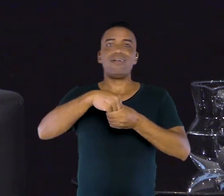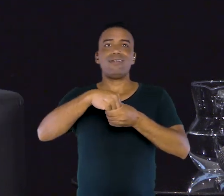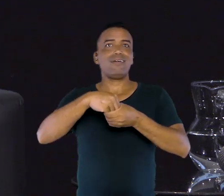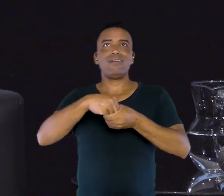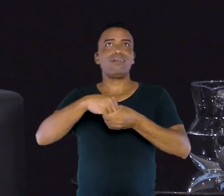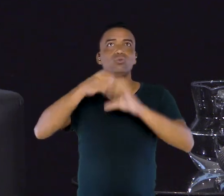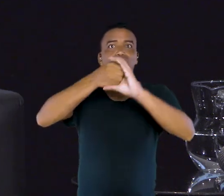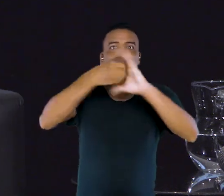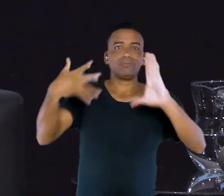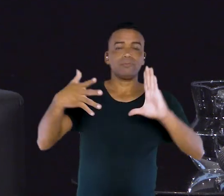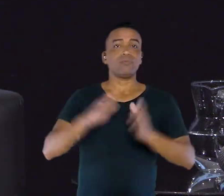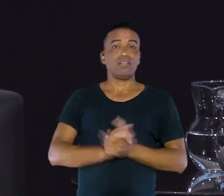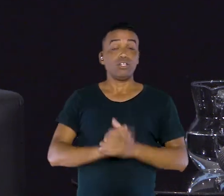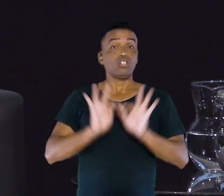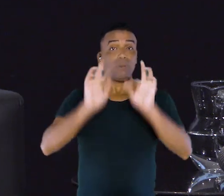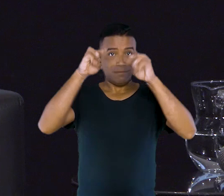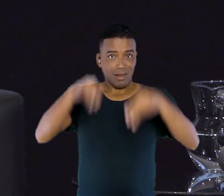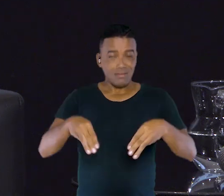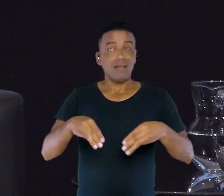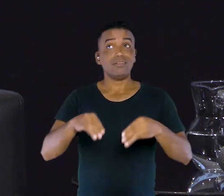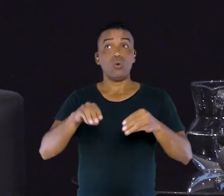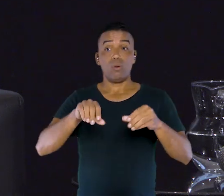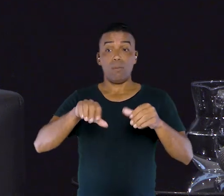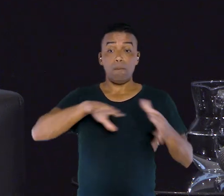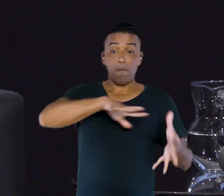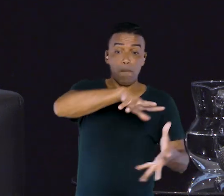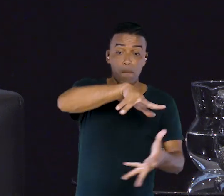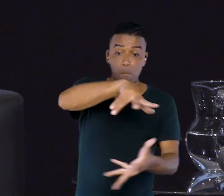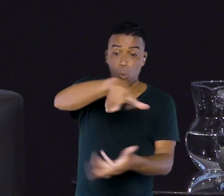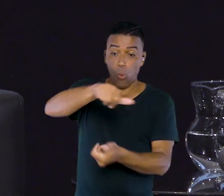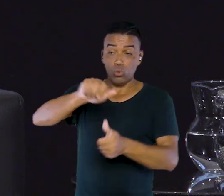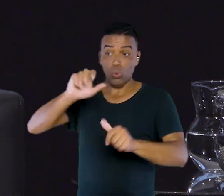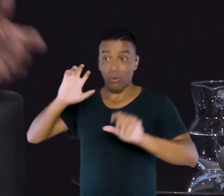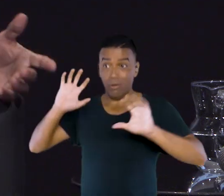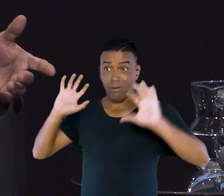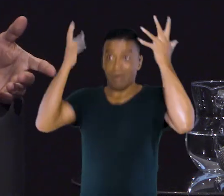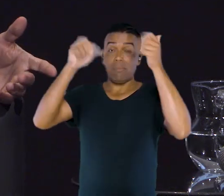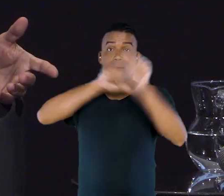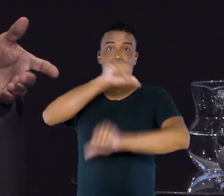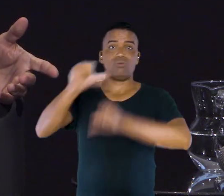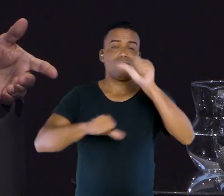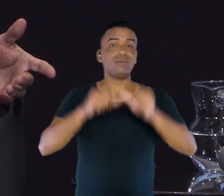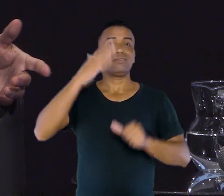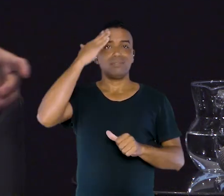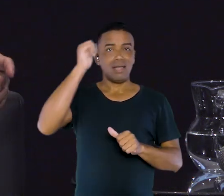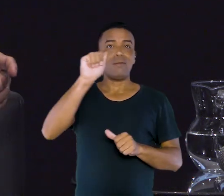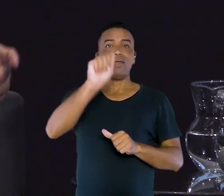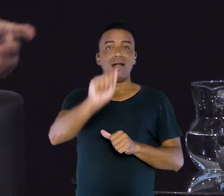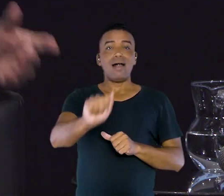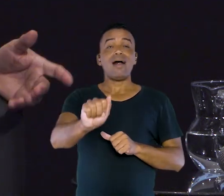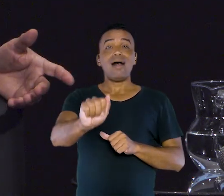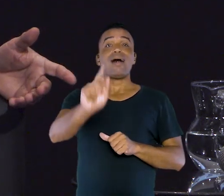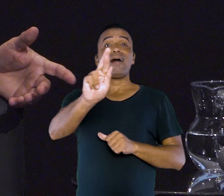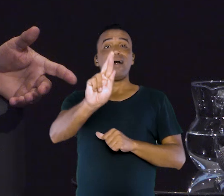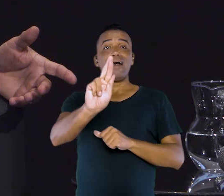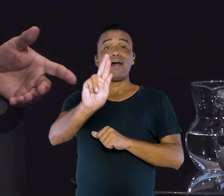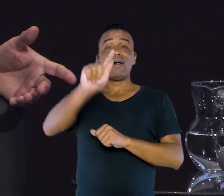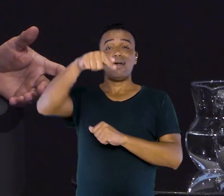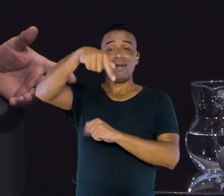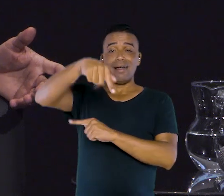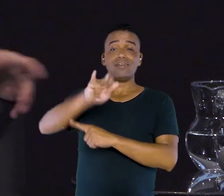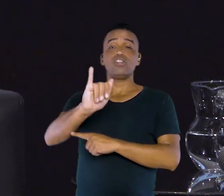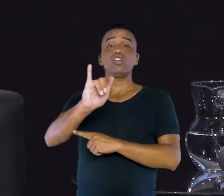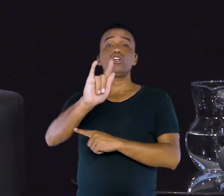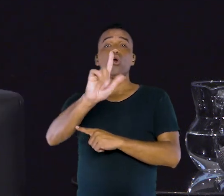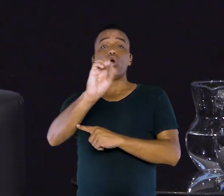E essa questão, acho que só para fechar rapidinho, da mudança climática, né, a gente sabe, na arqueologia, que houve processos de mudança climática